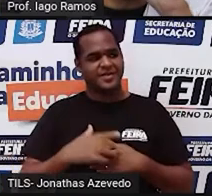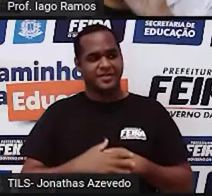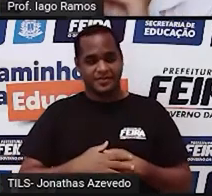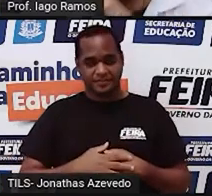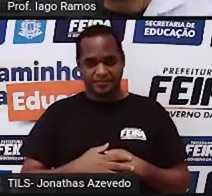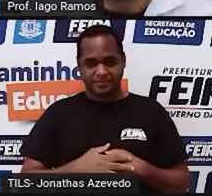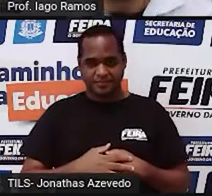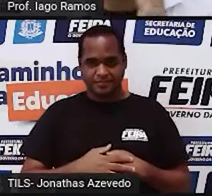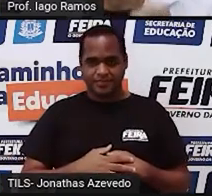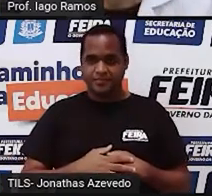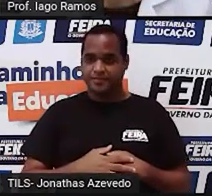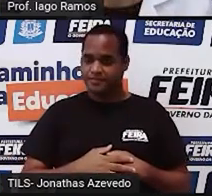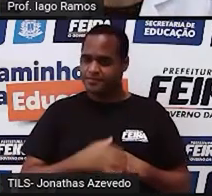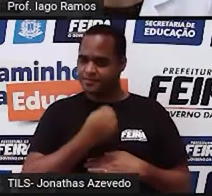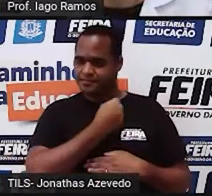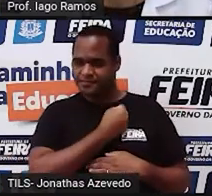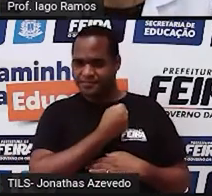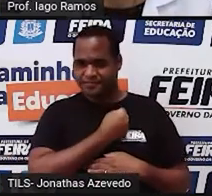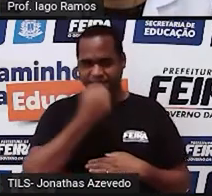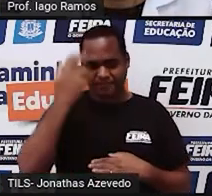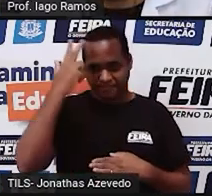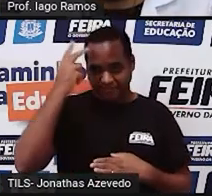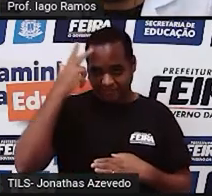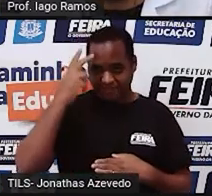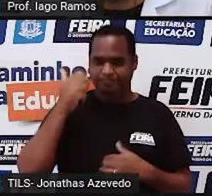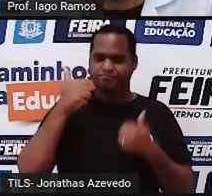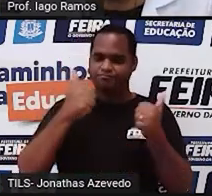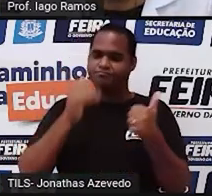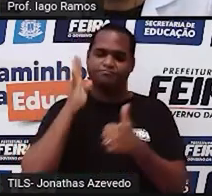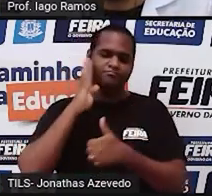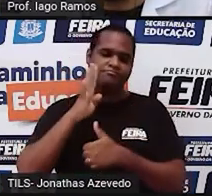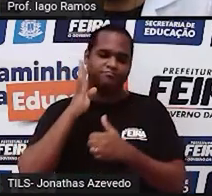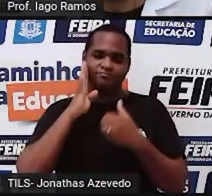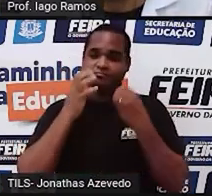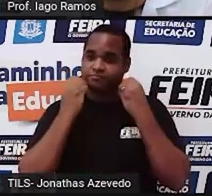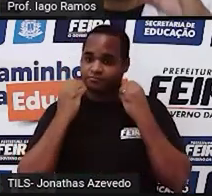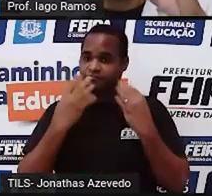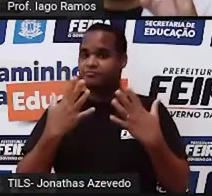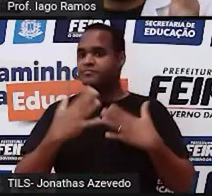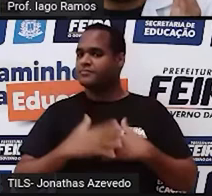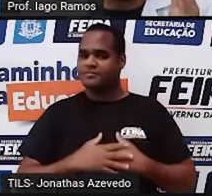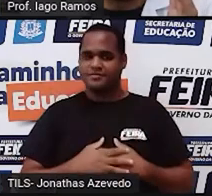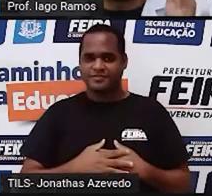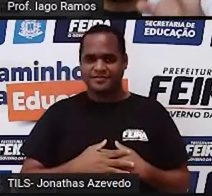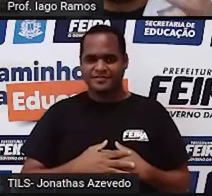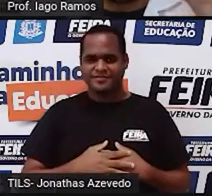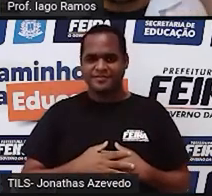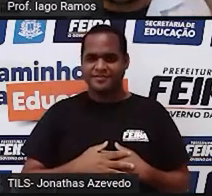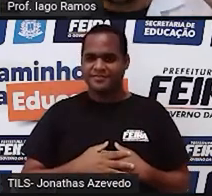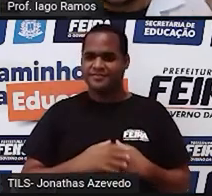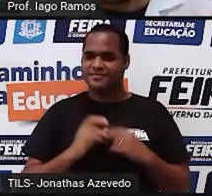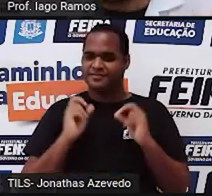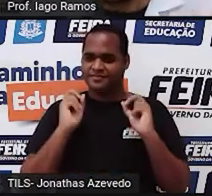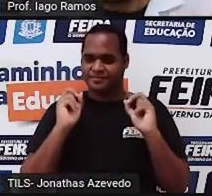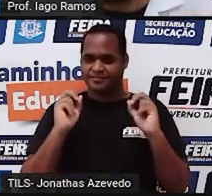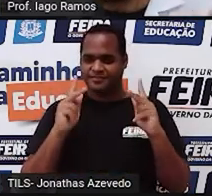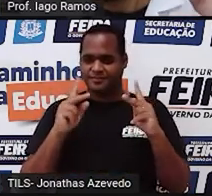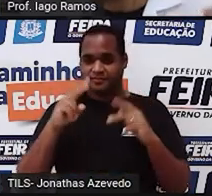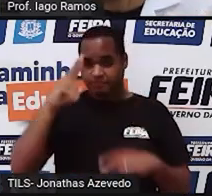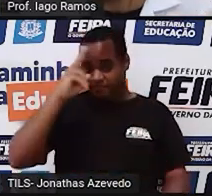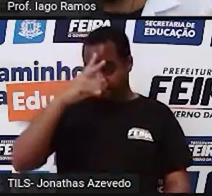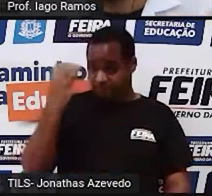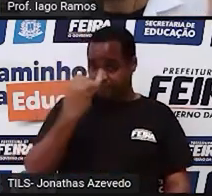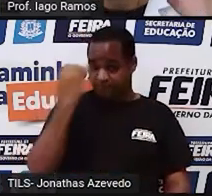aqueles números naturais ali bonitinho tá beleza é